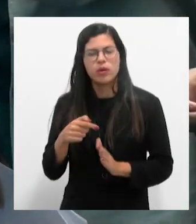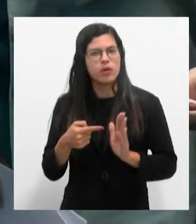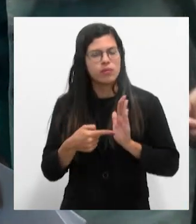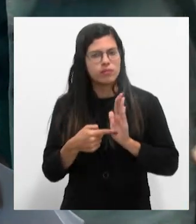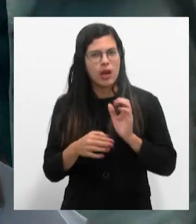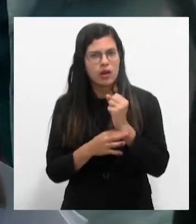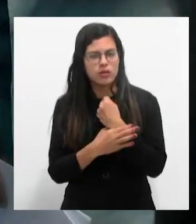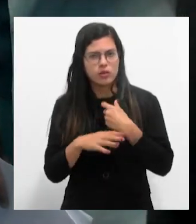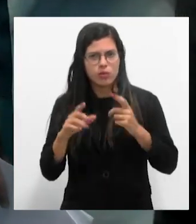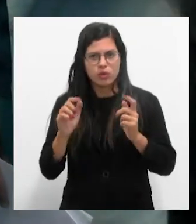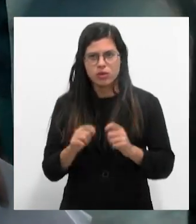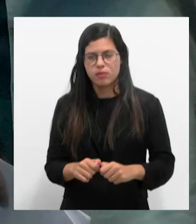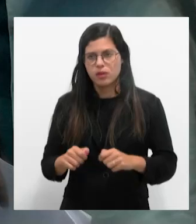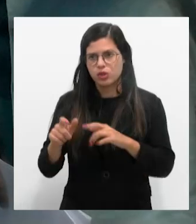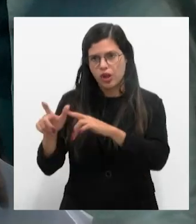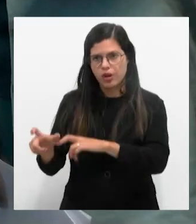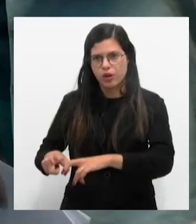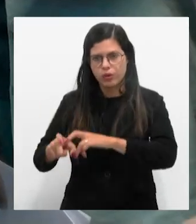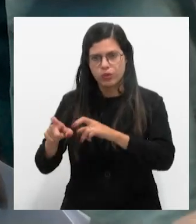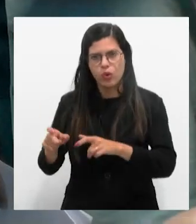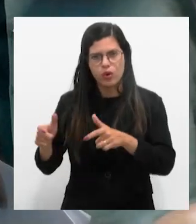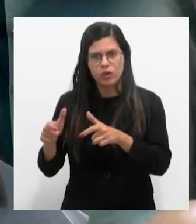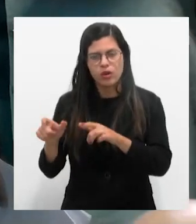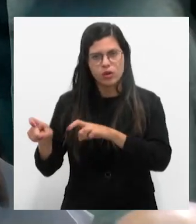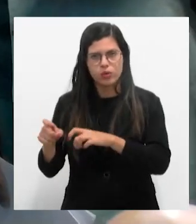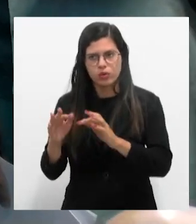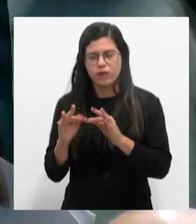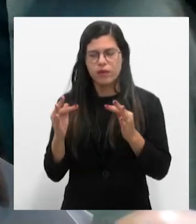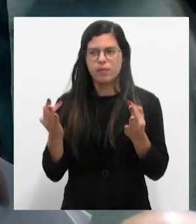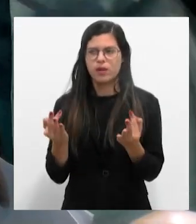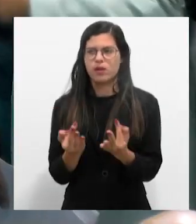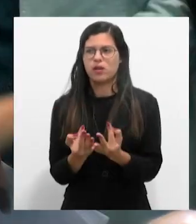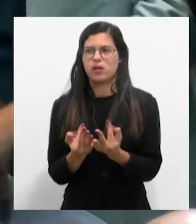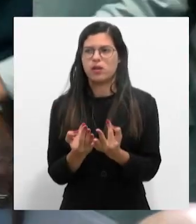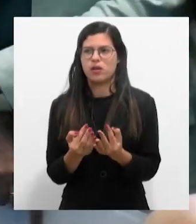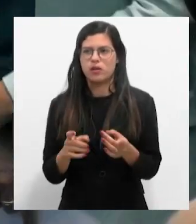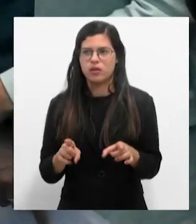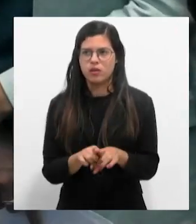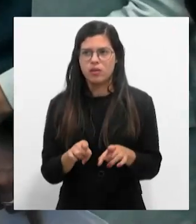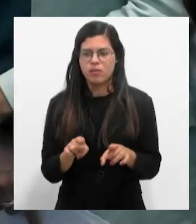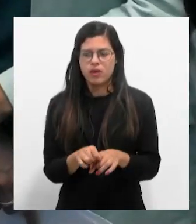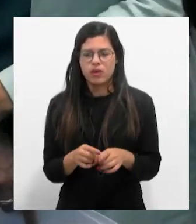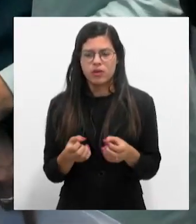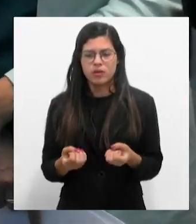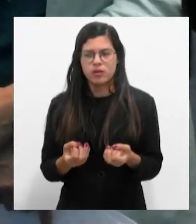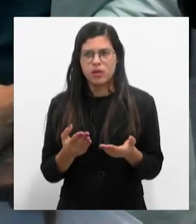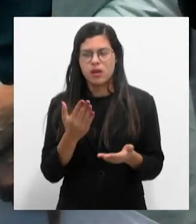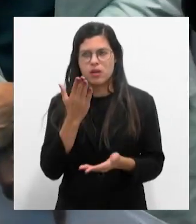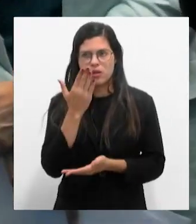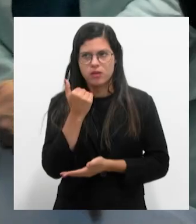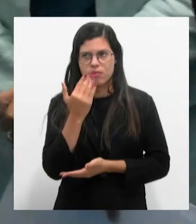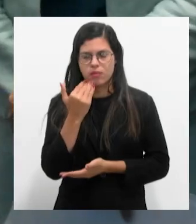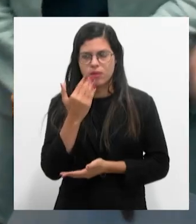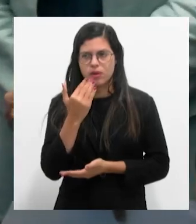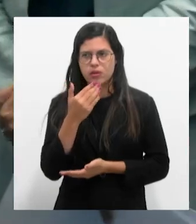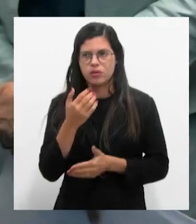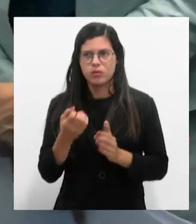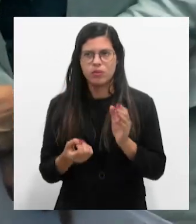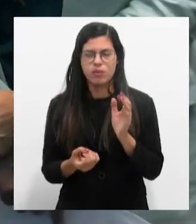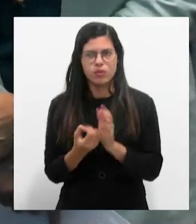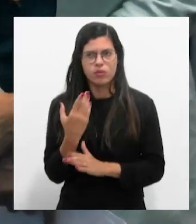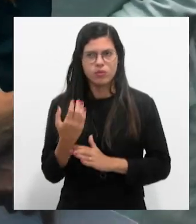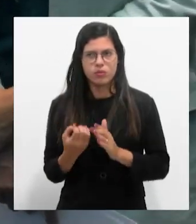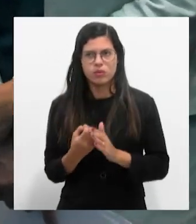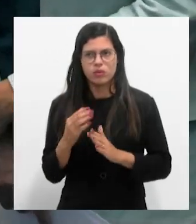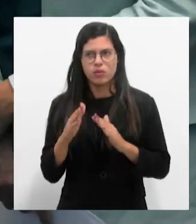pequenos agricultores, da agricultura familiar, também fornecer seus alimentos, a sua produção para